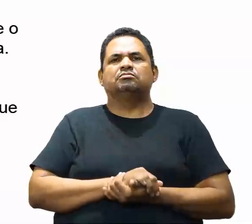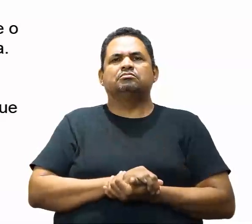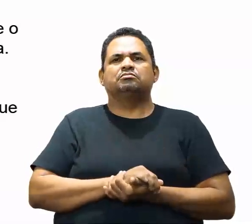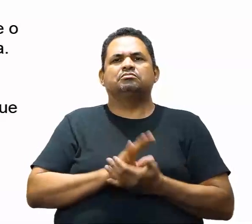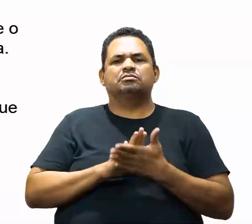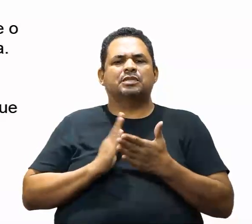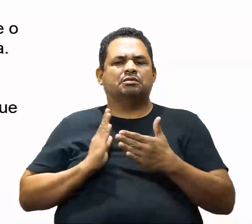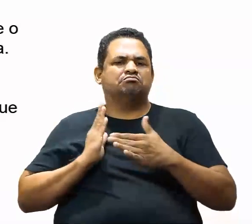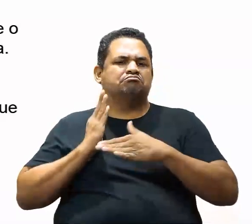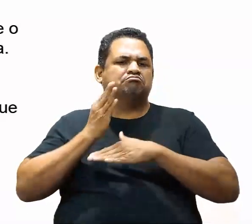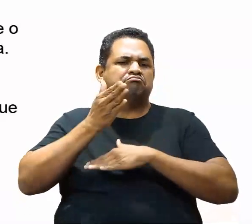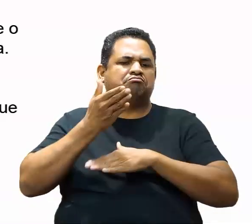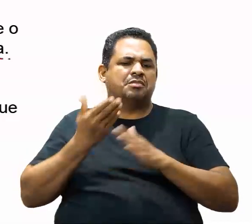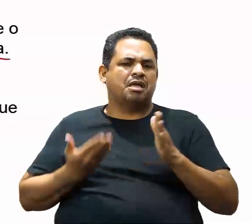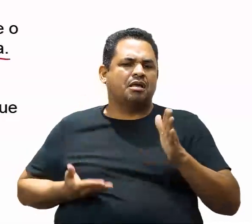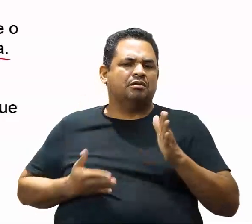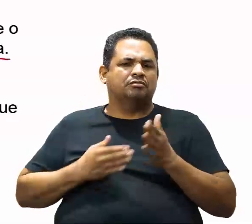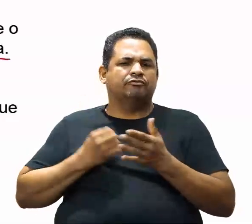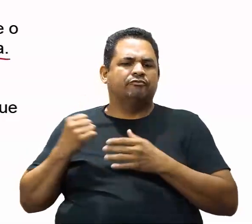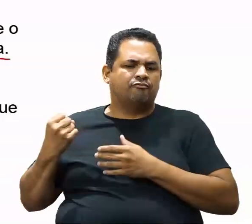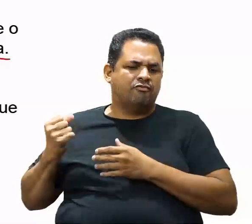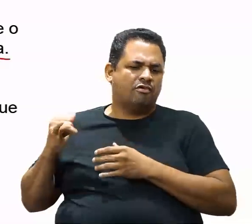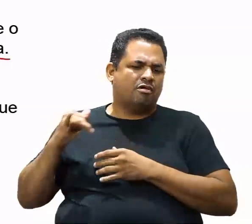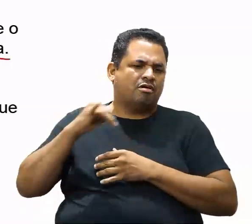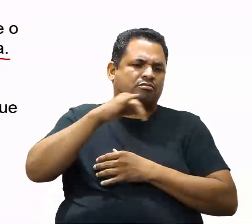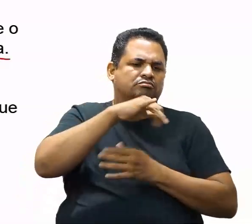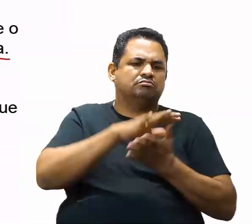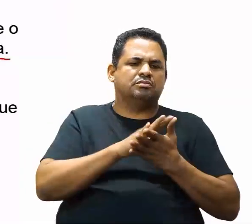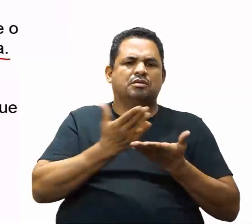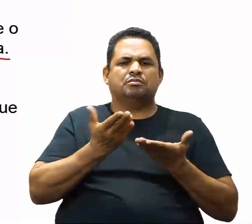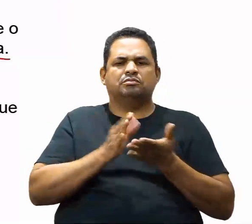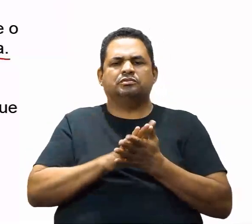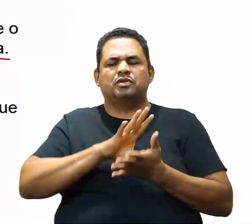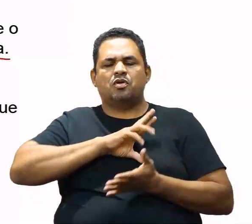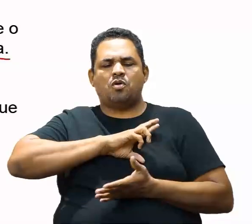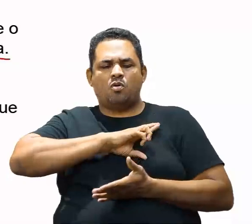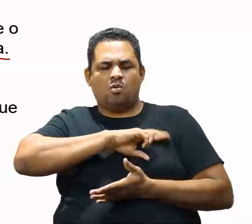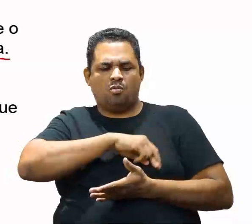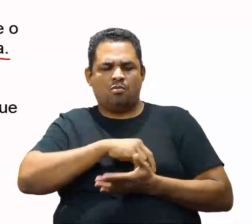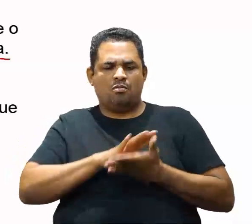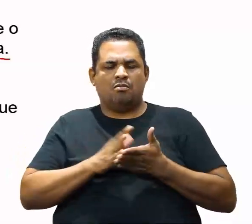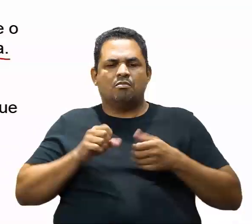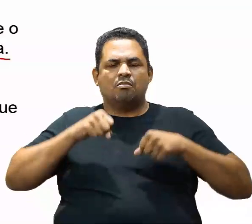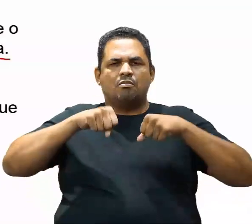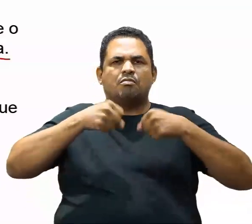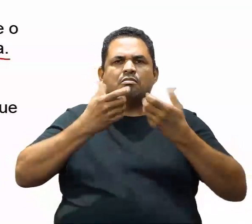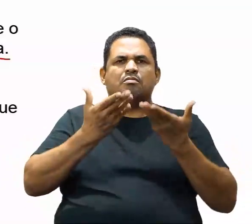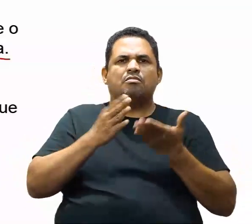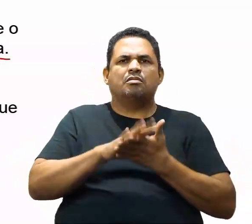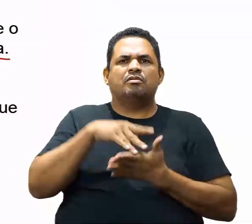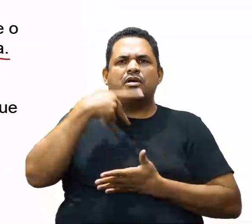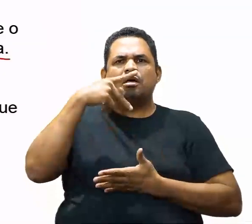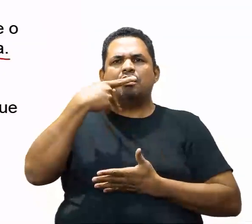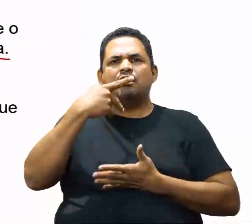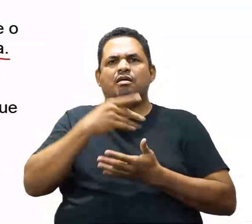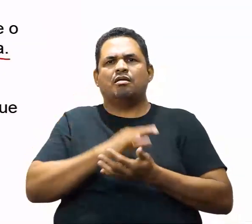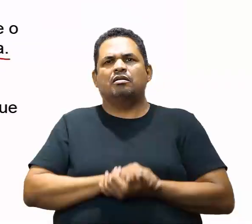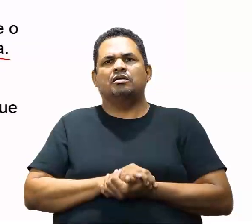mundo e vive o seu próprio romance de cavalaria. Enquanto ele narra os seus feitos de cavaleiro da triste